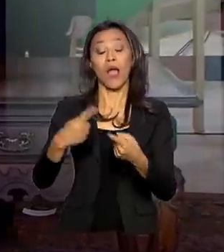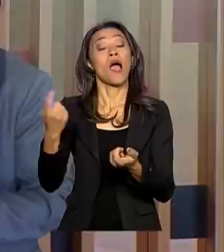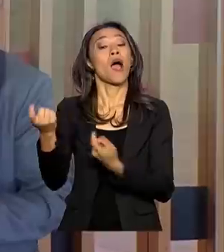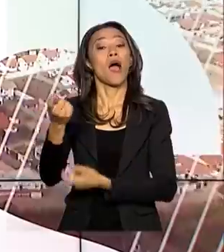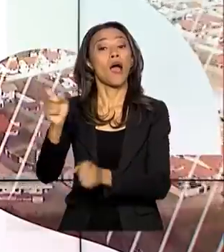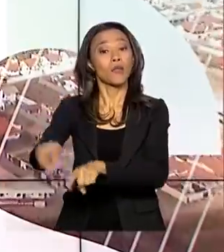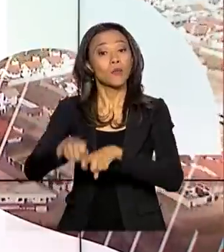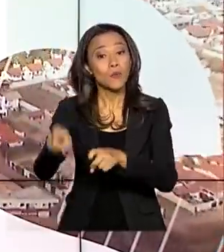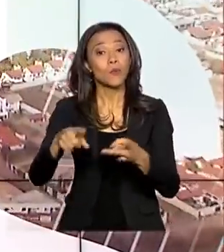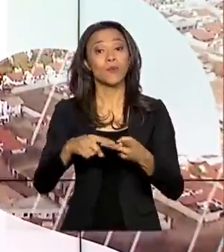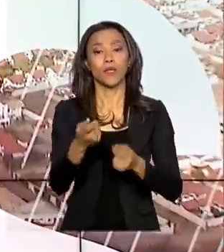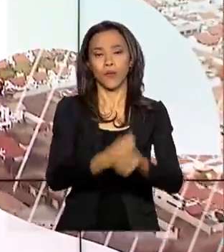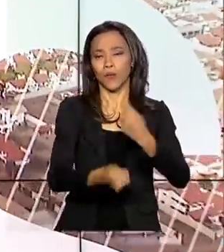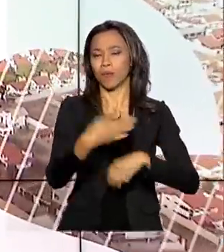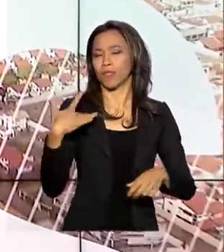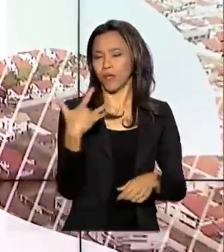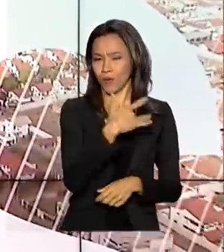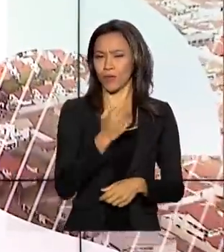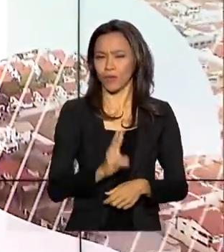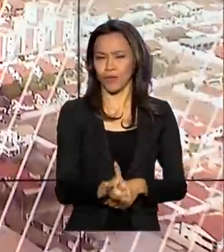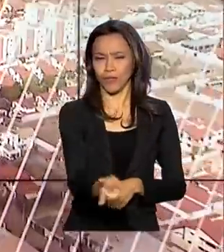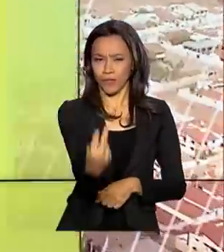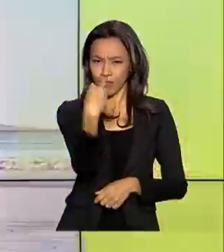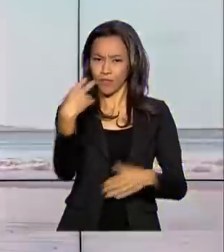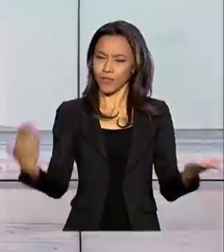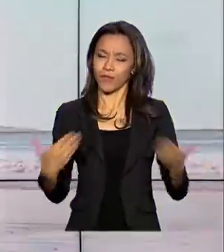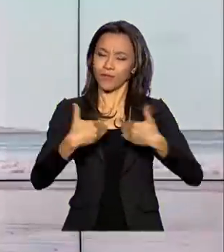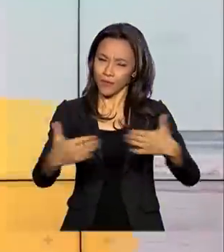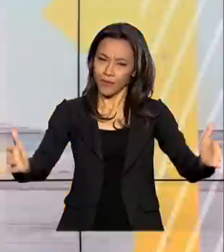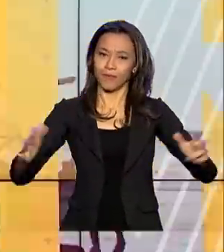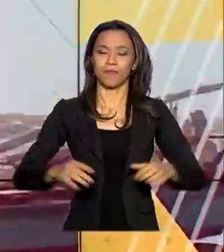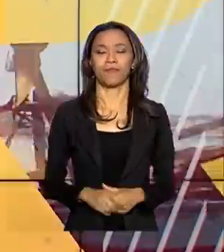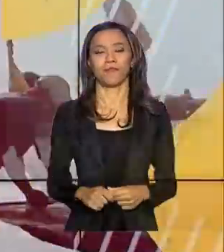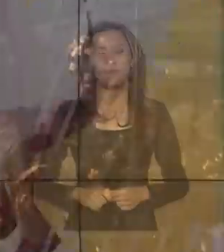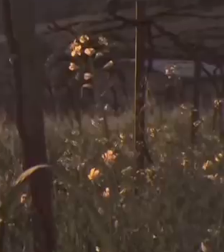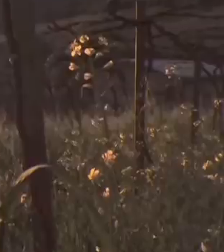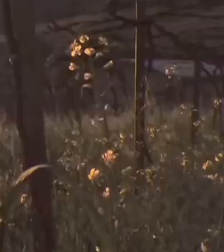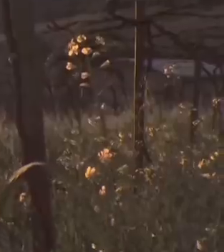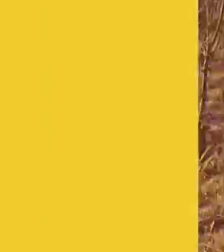saúde fique com a gente brasil em dia já estava lá